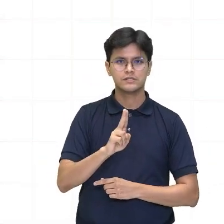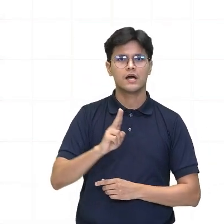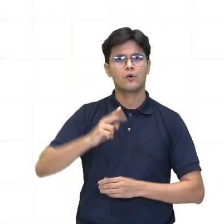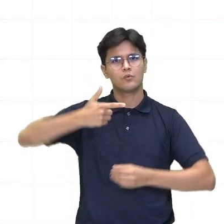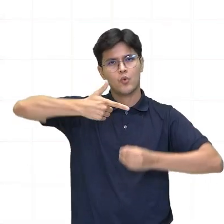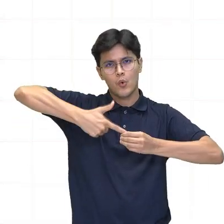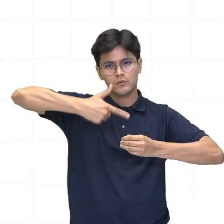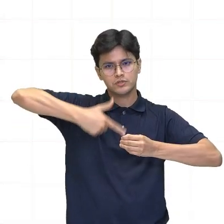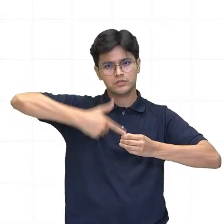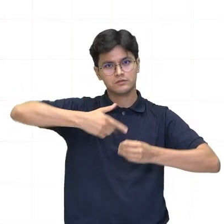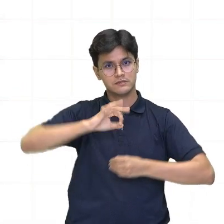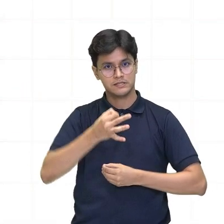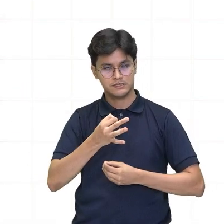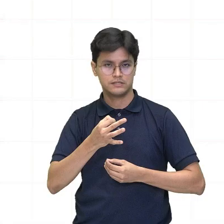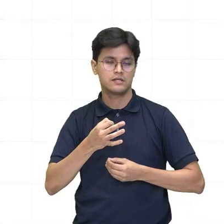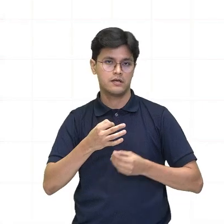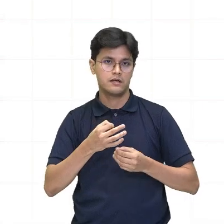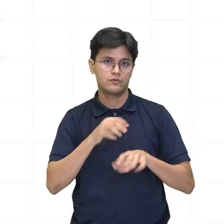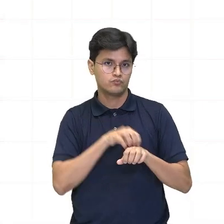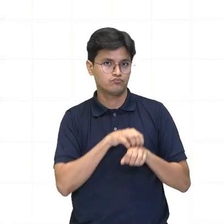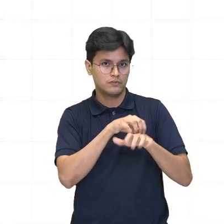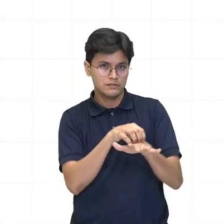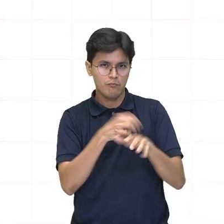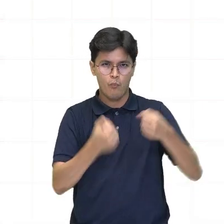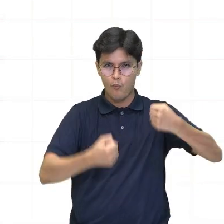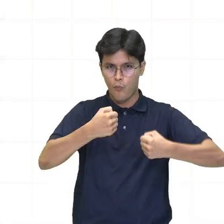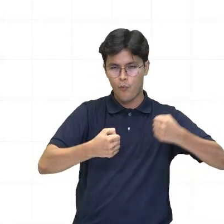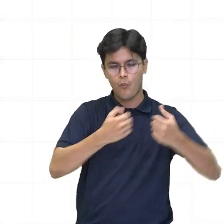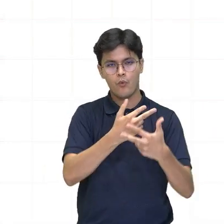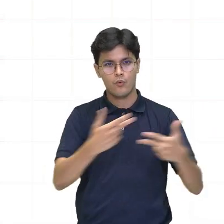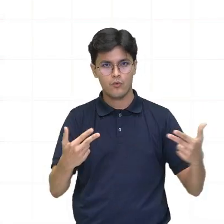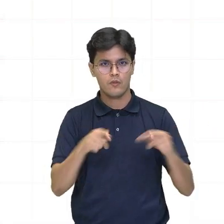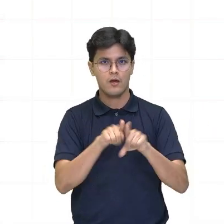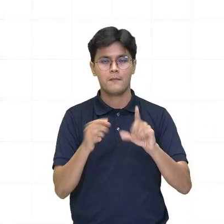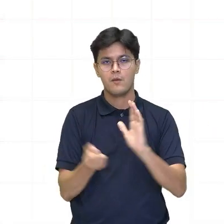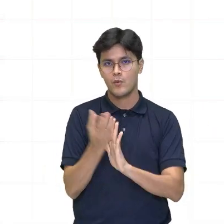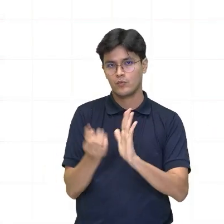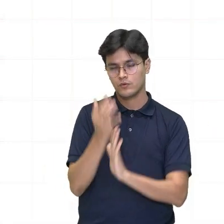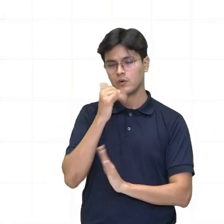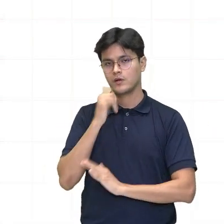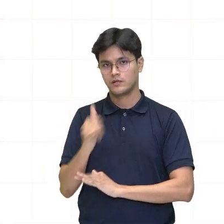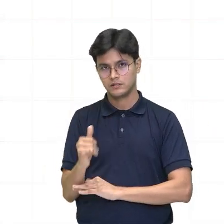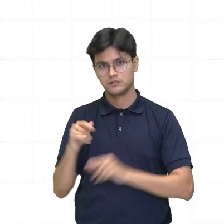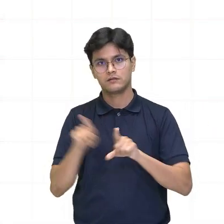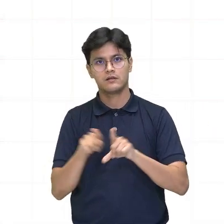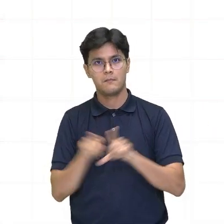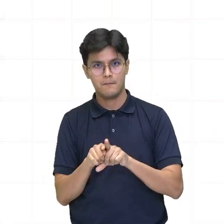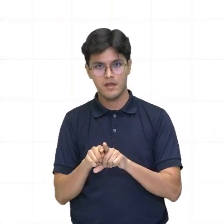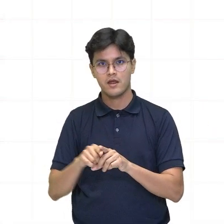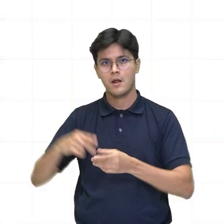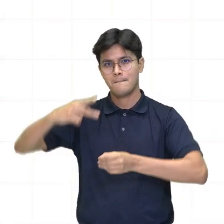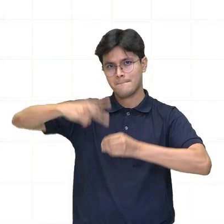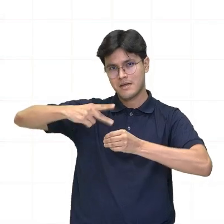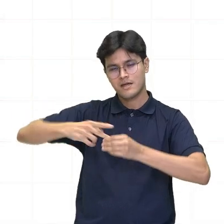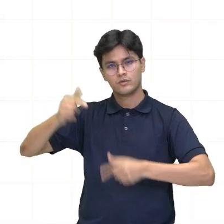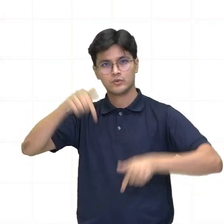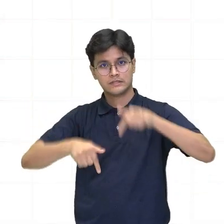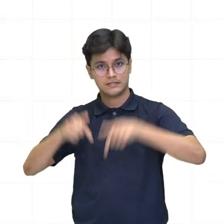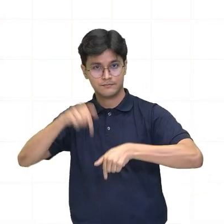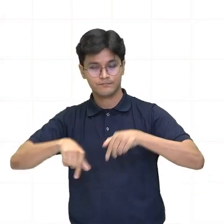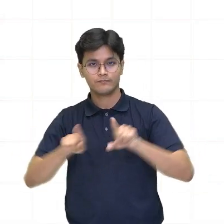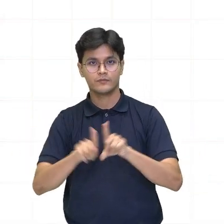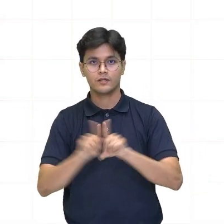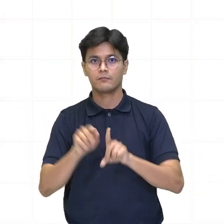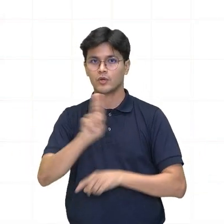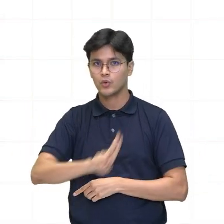né? Por transporte, aí como eu pontuei para vocês, a produção de energia, petroquímicos e também utilizados